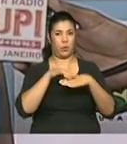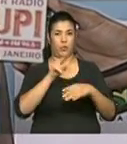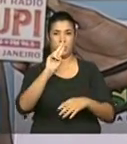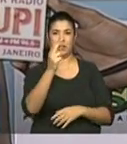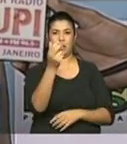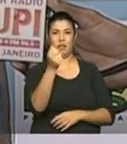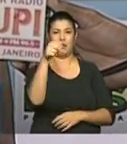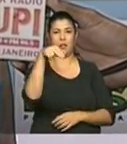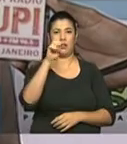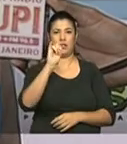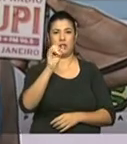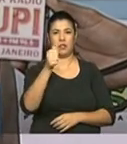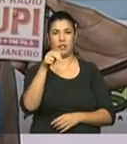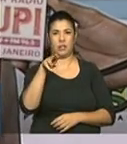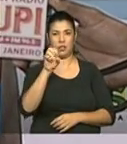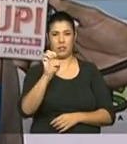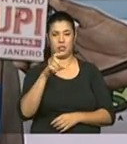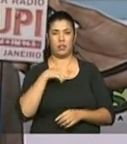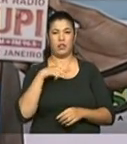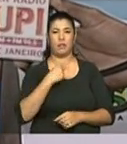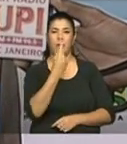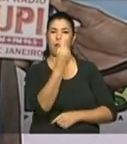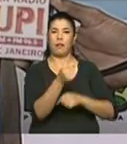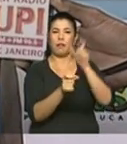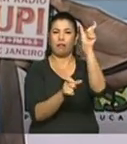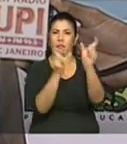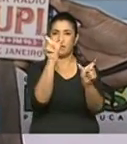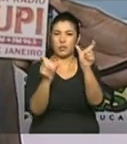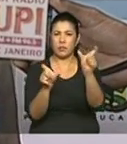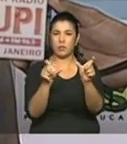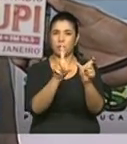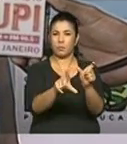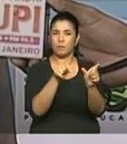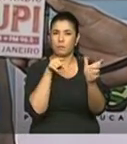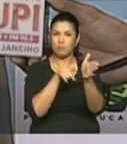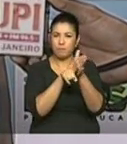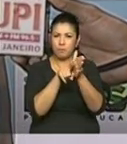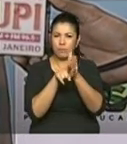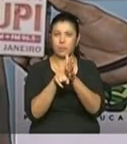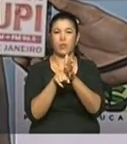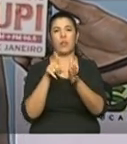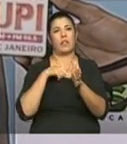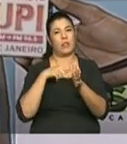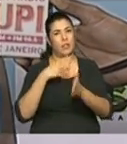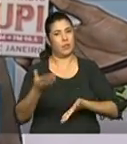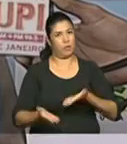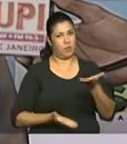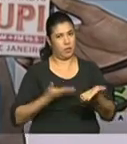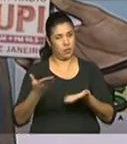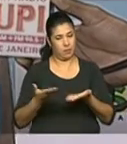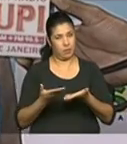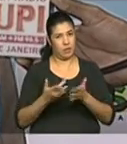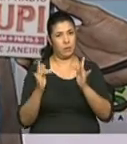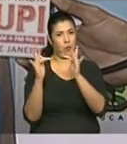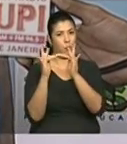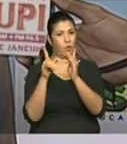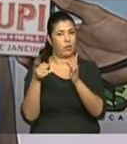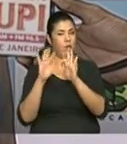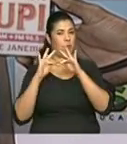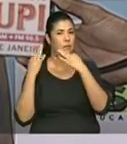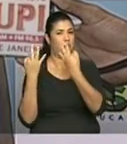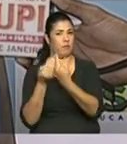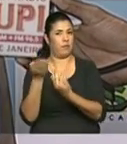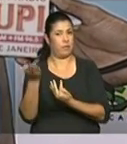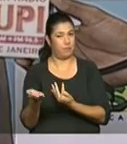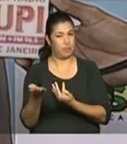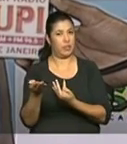transmissível, cada caso que nós identificamos e tratamos, nós podemos buscar os contactantes, os familiares,